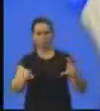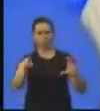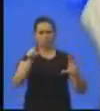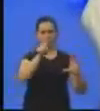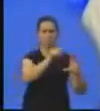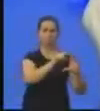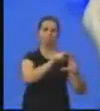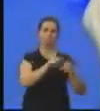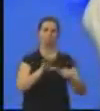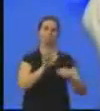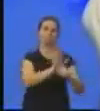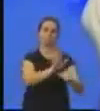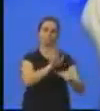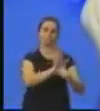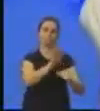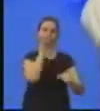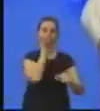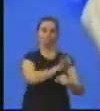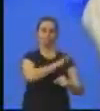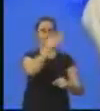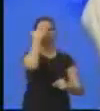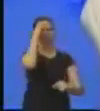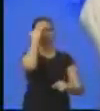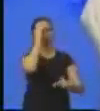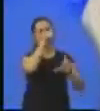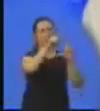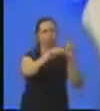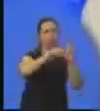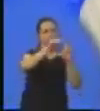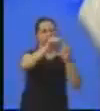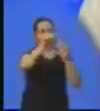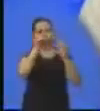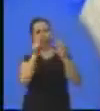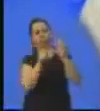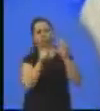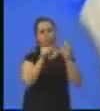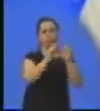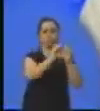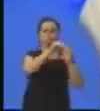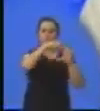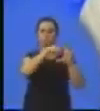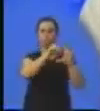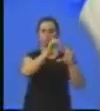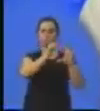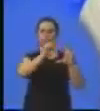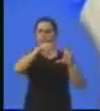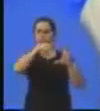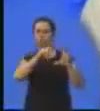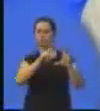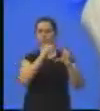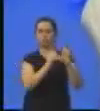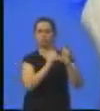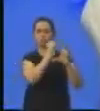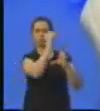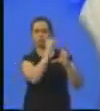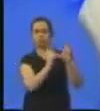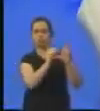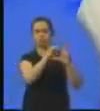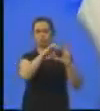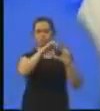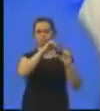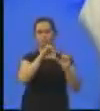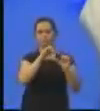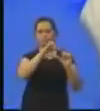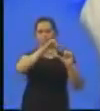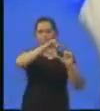coisa que ajuda bastante a entender essa coisa do seno e do cosseno está aumentando, está diminuindo, conforme eu mexo no ângulo. Então,